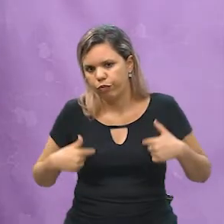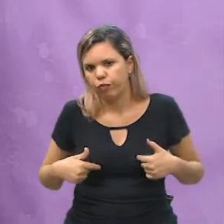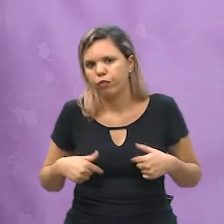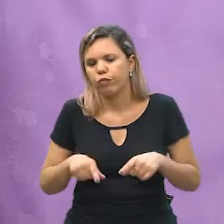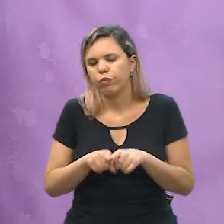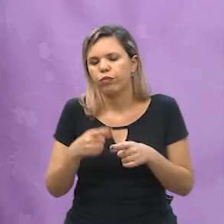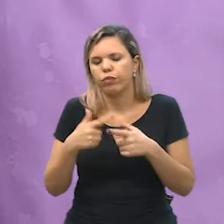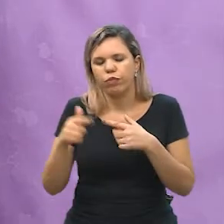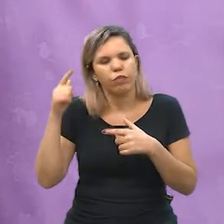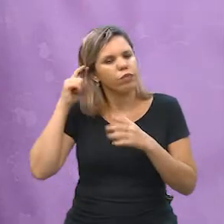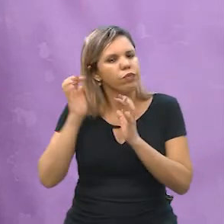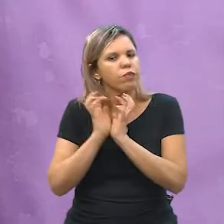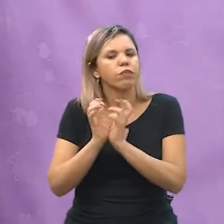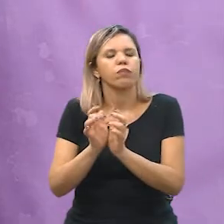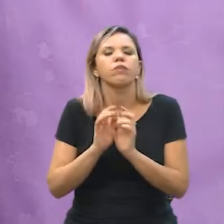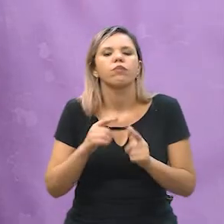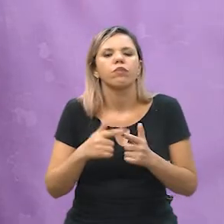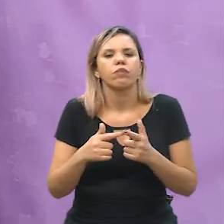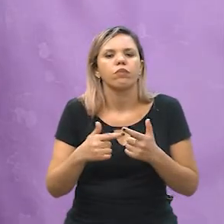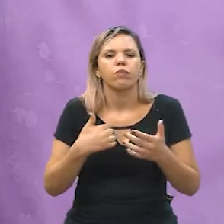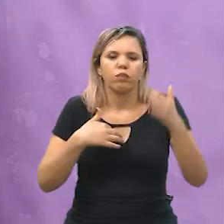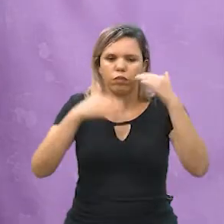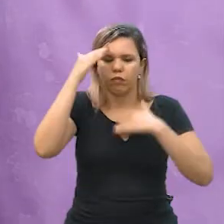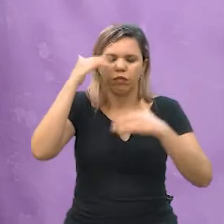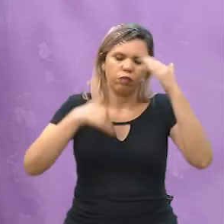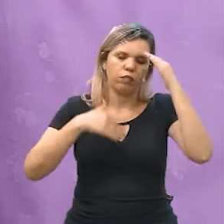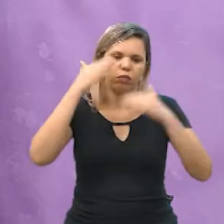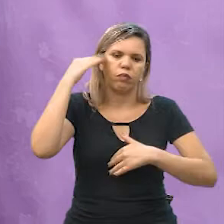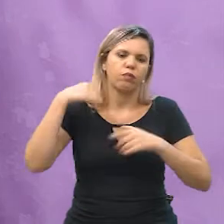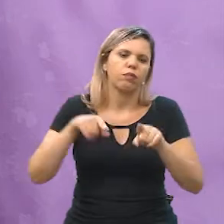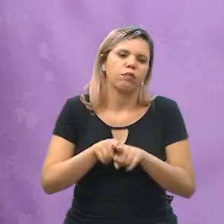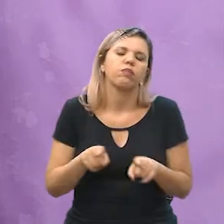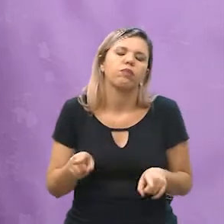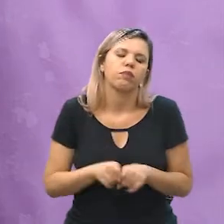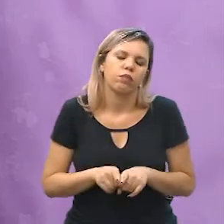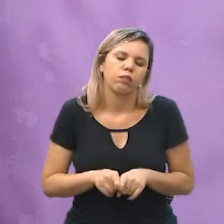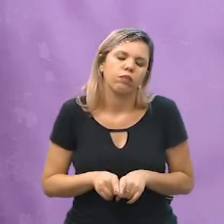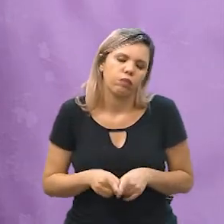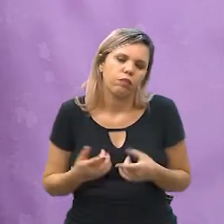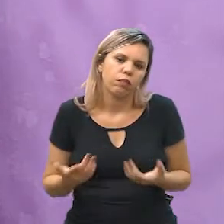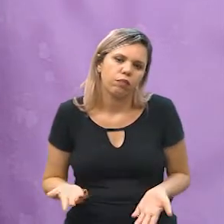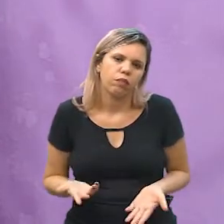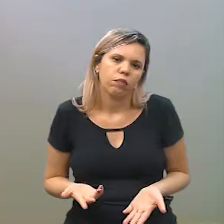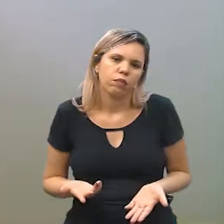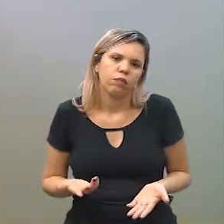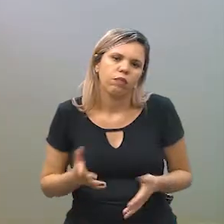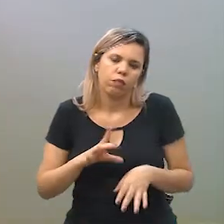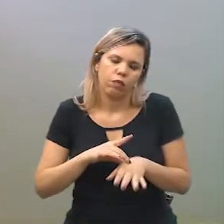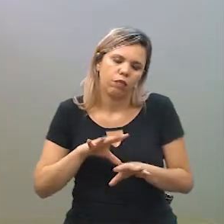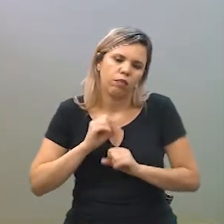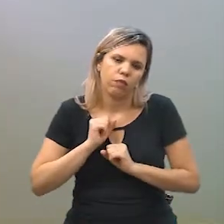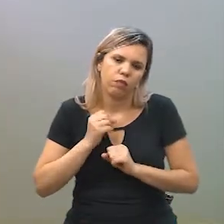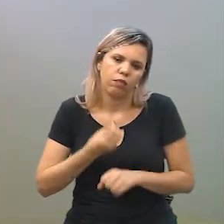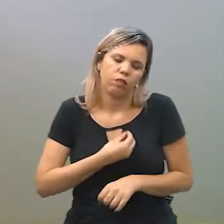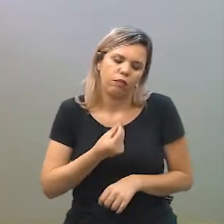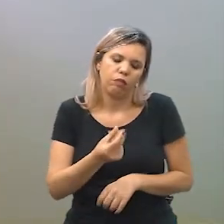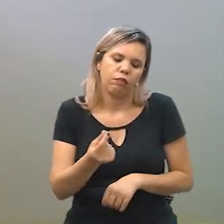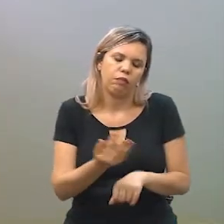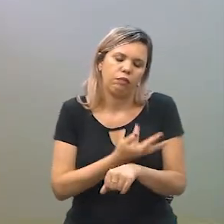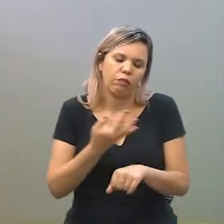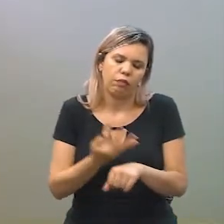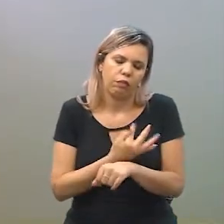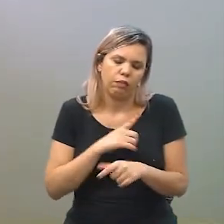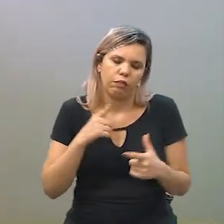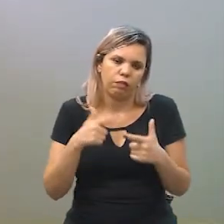problemas neurológicos, como paralisia cerebral. Então, assim, são sequelas, os que sobrevivem podem